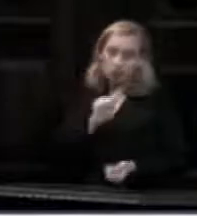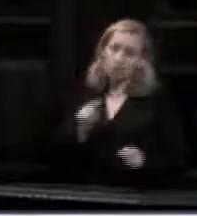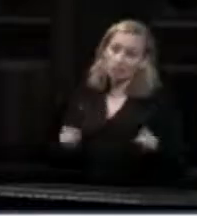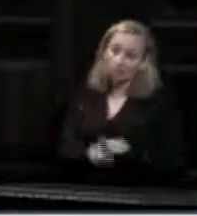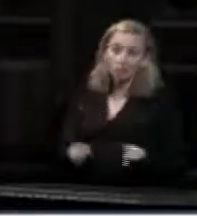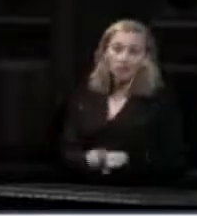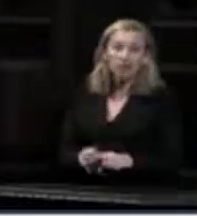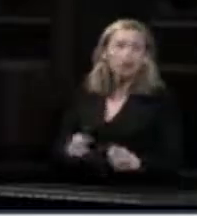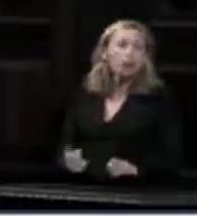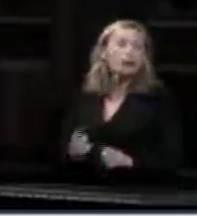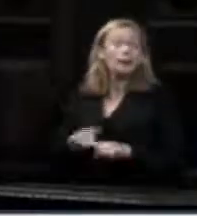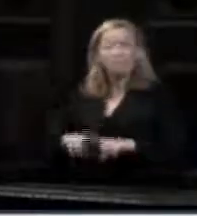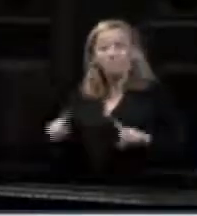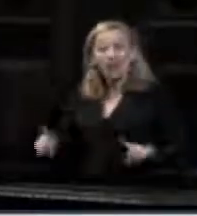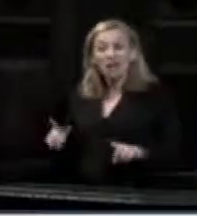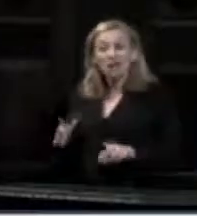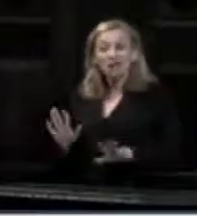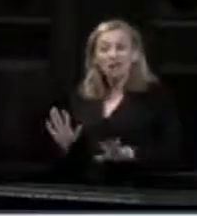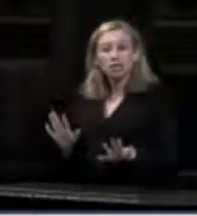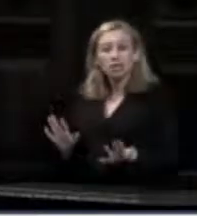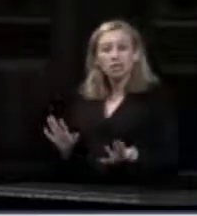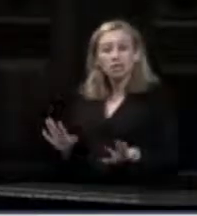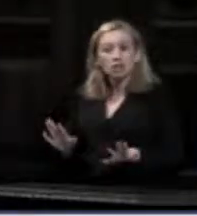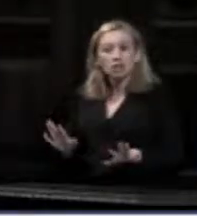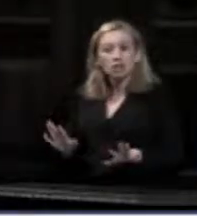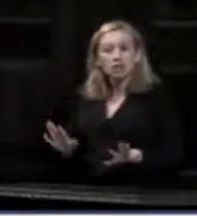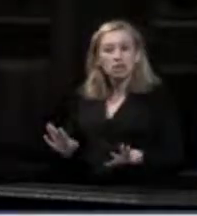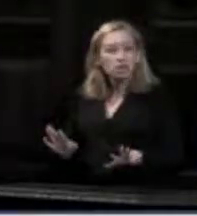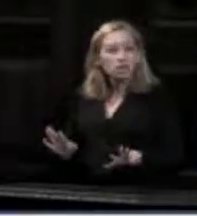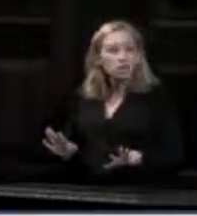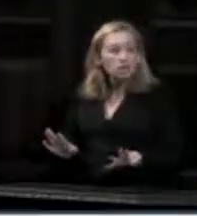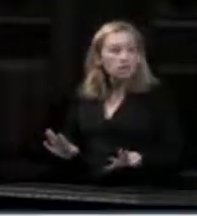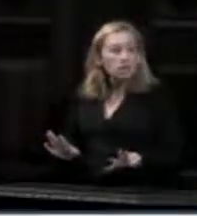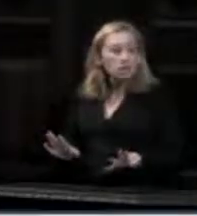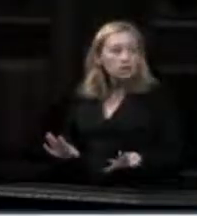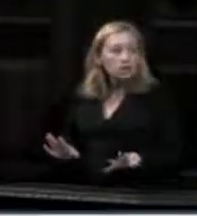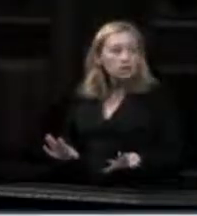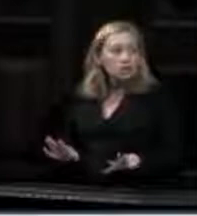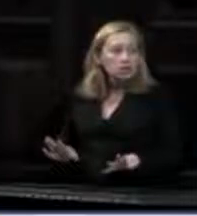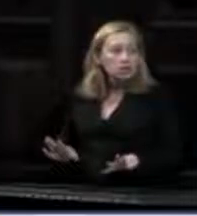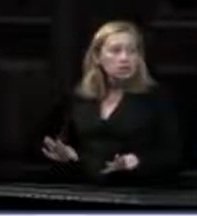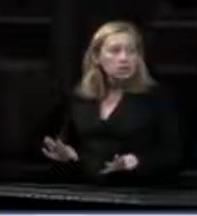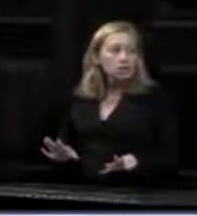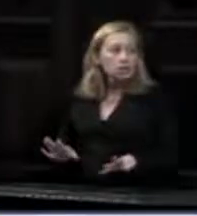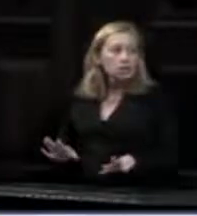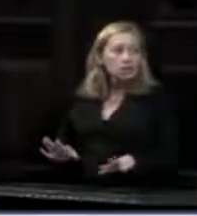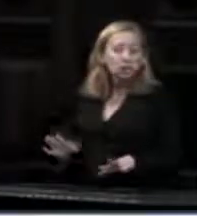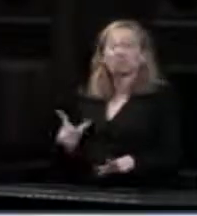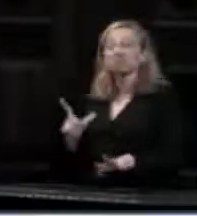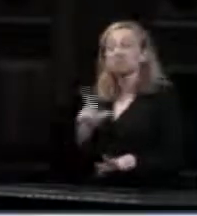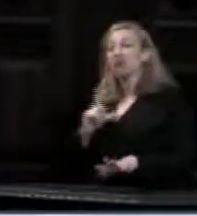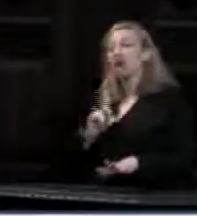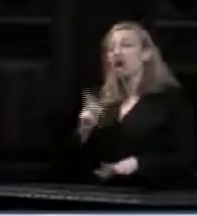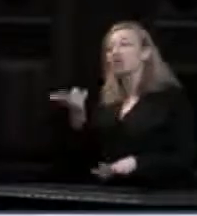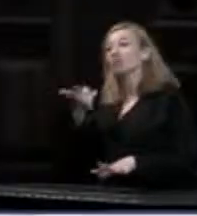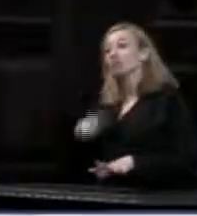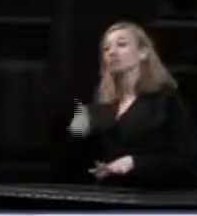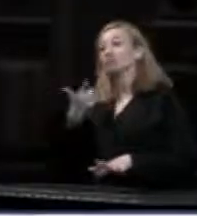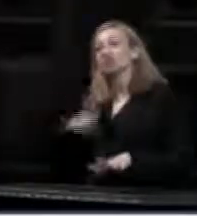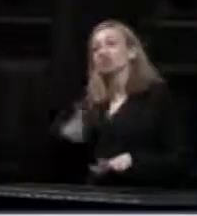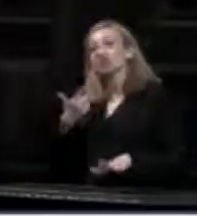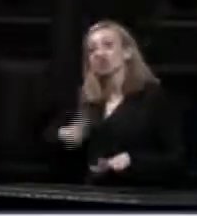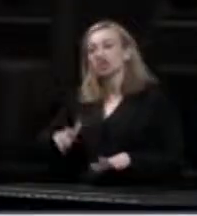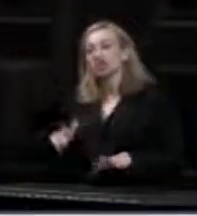onde ir e nem na média na moda haverá uma repetição dos mesmos